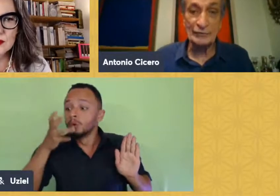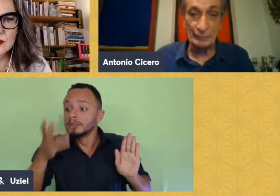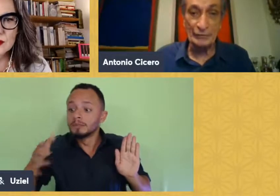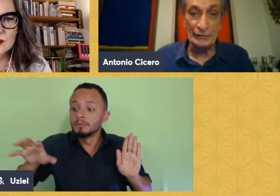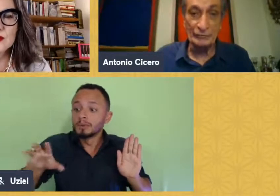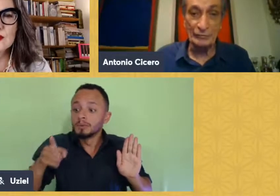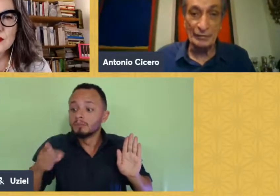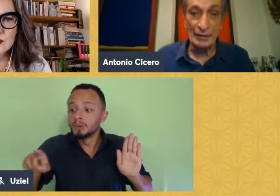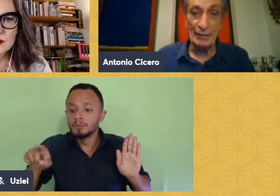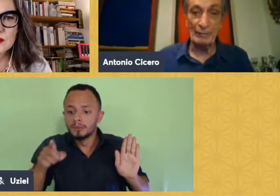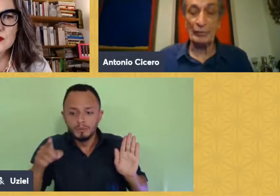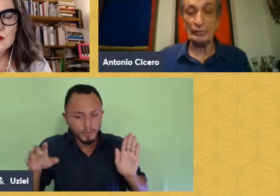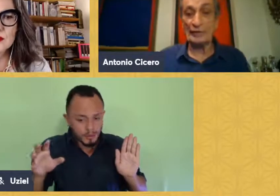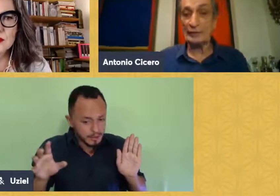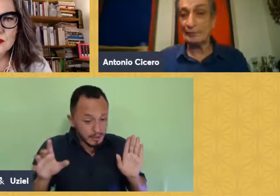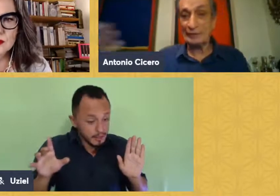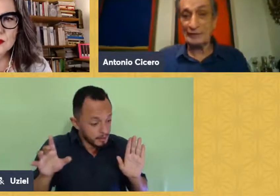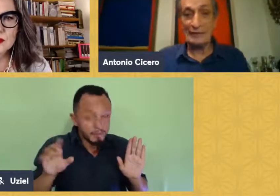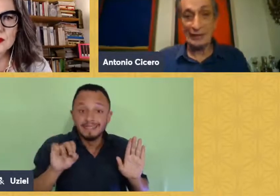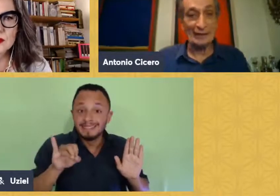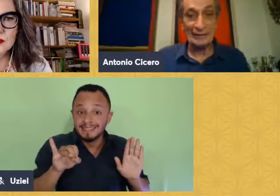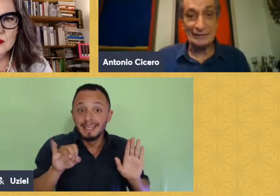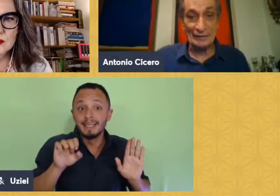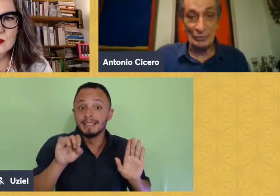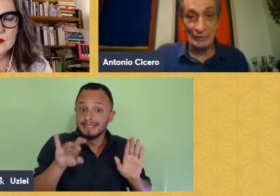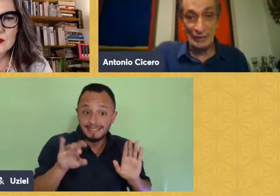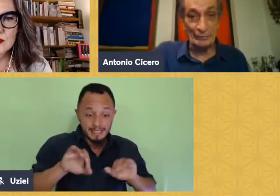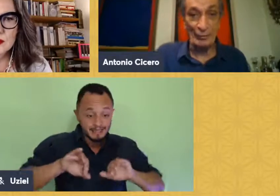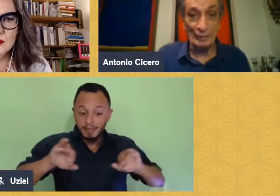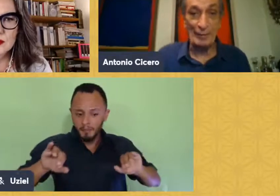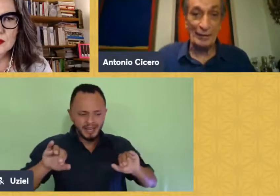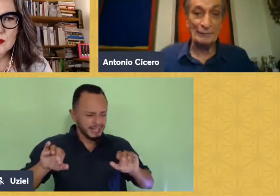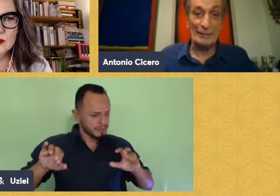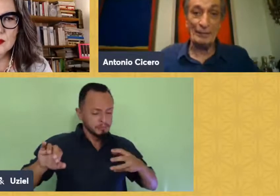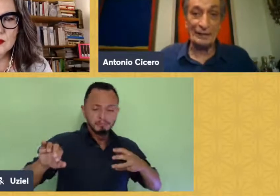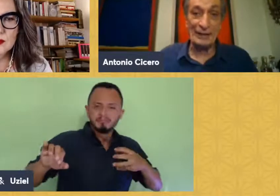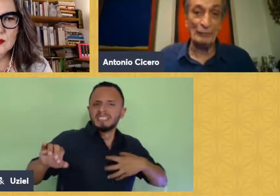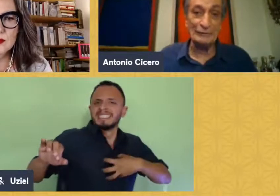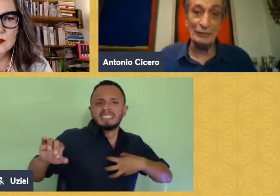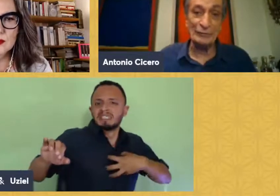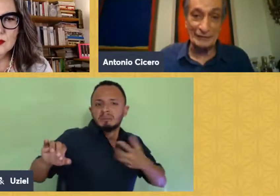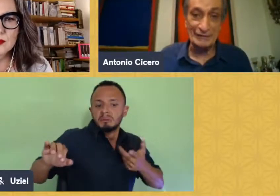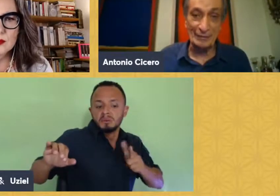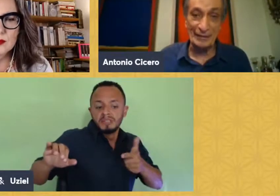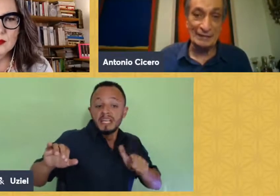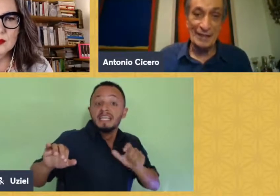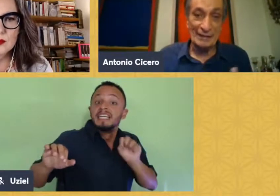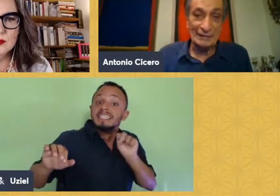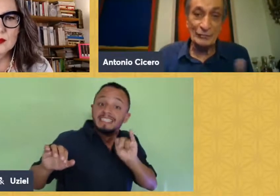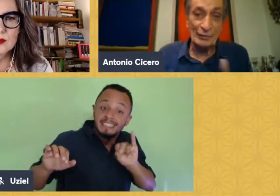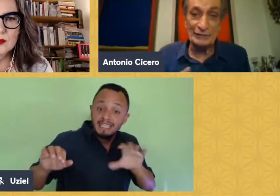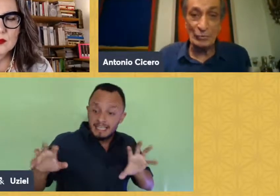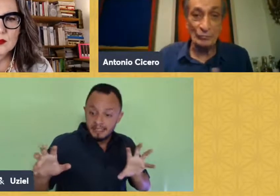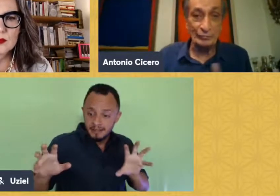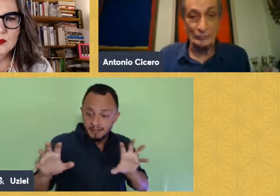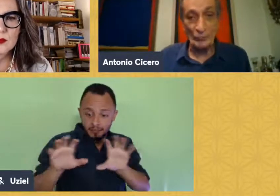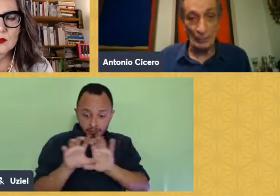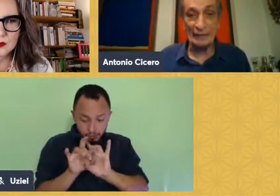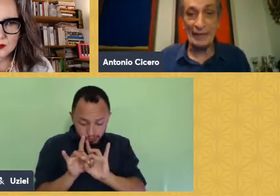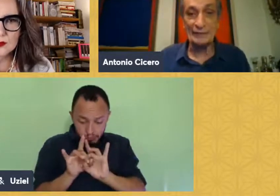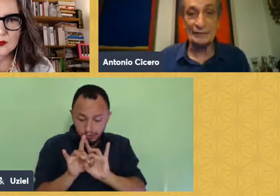graça. Isso é possível. Por outro lado, pode ser que a letra seja um grande poema mesmo, que a música não exista mais. Essas coisas